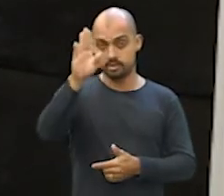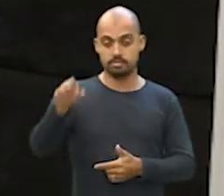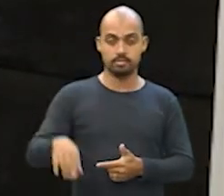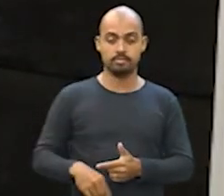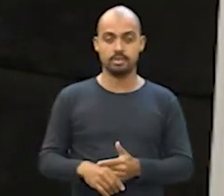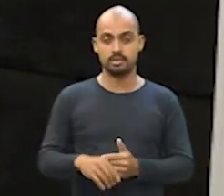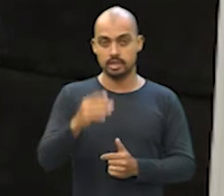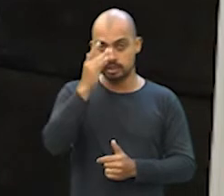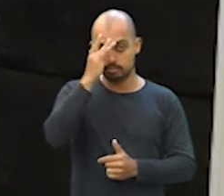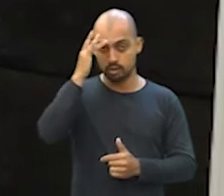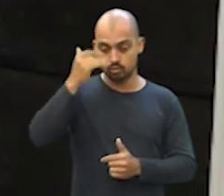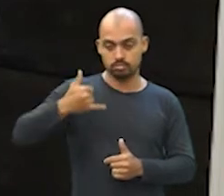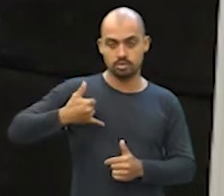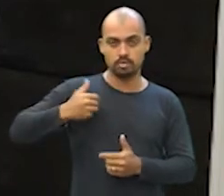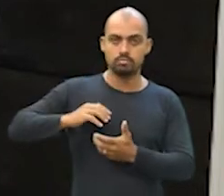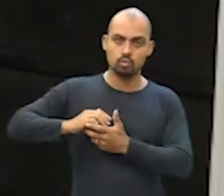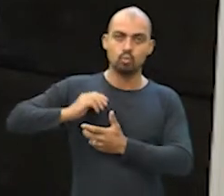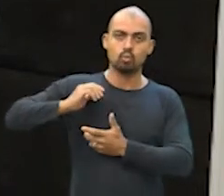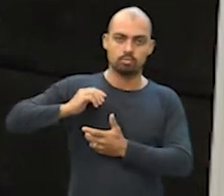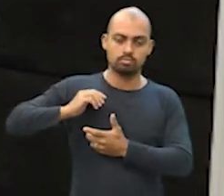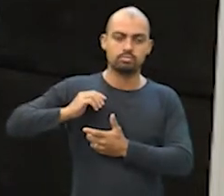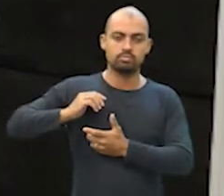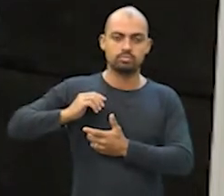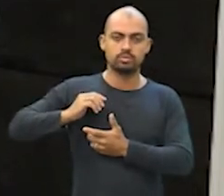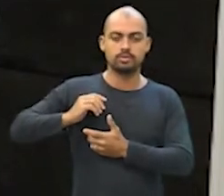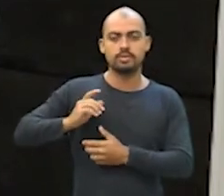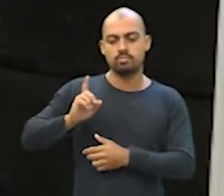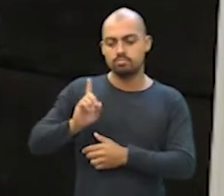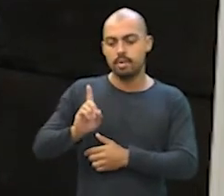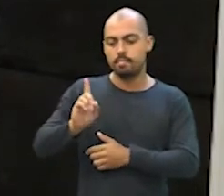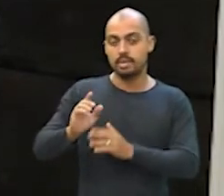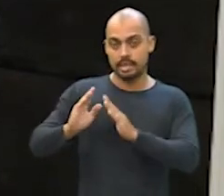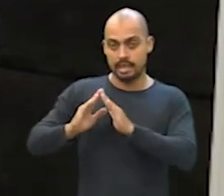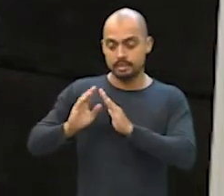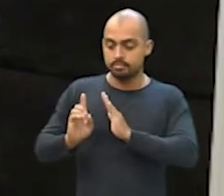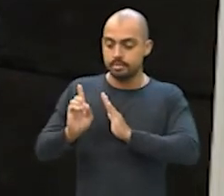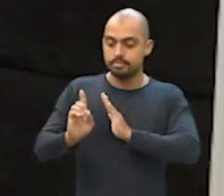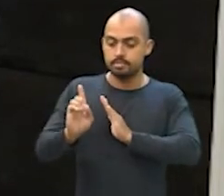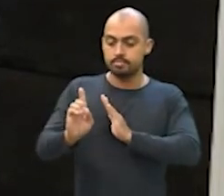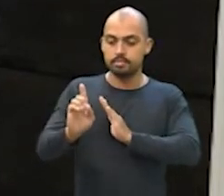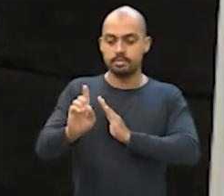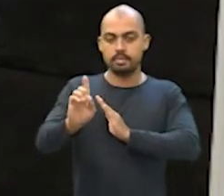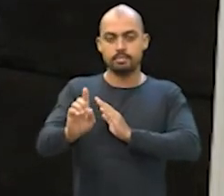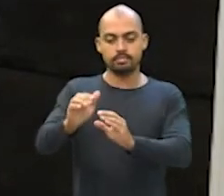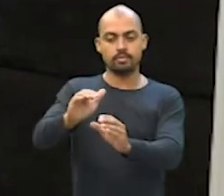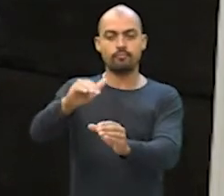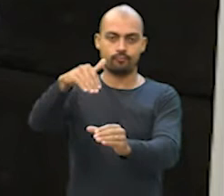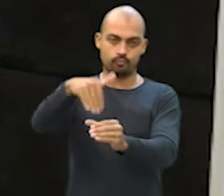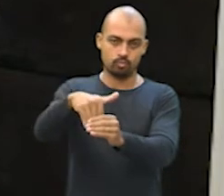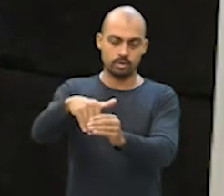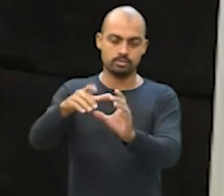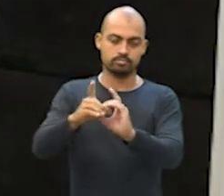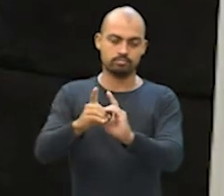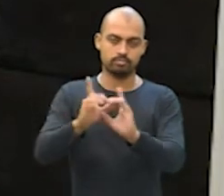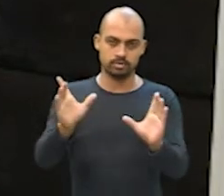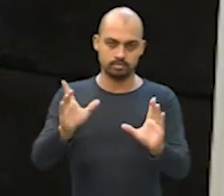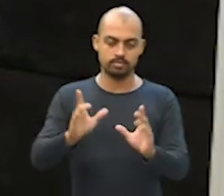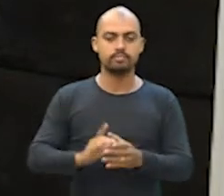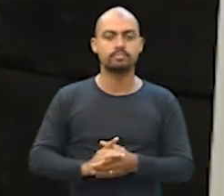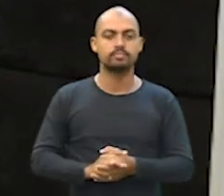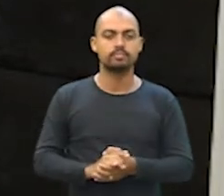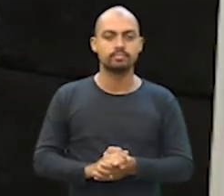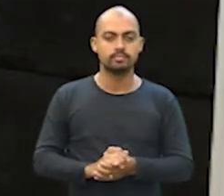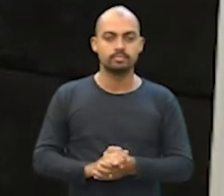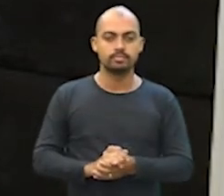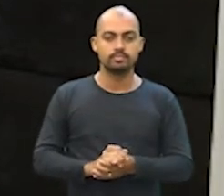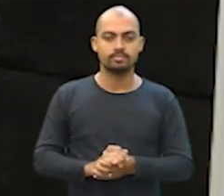principalmente aos meus diretores da terceira idade, saíram de suas casas e cumpriram seu dever para com a